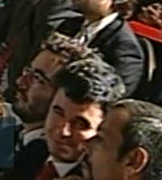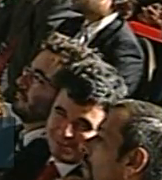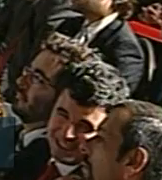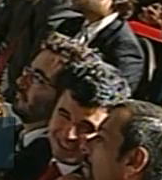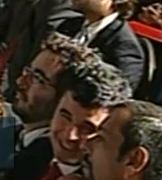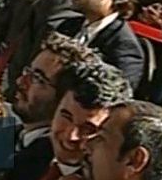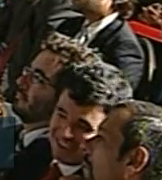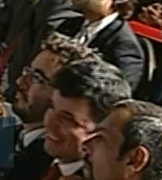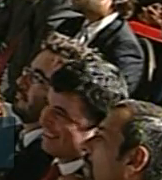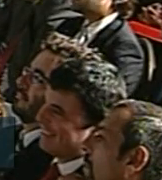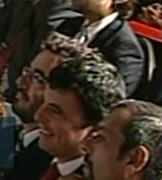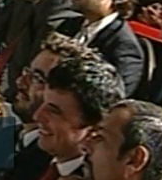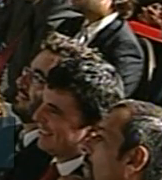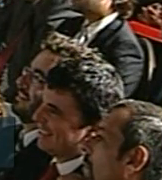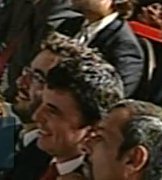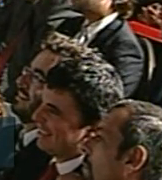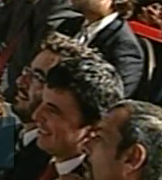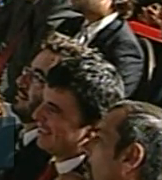Eu não tenho onde pôr, obrigada.